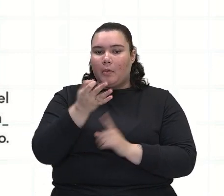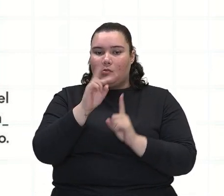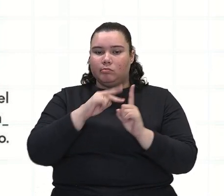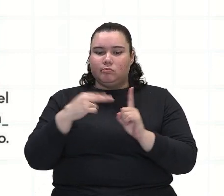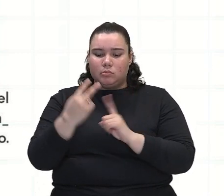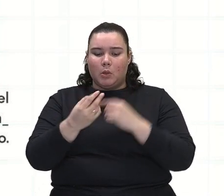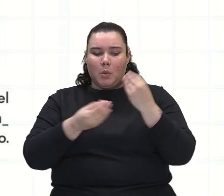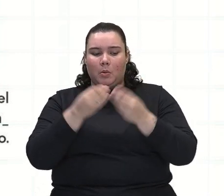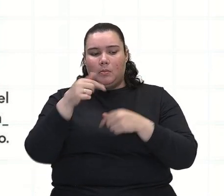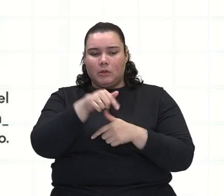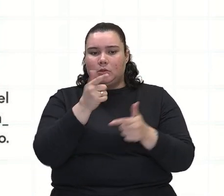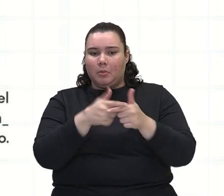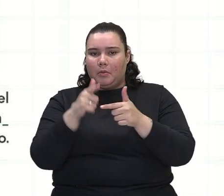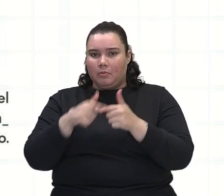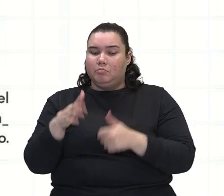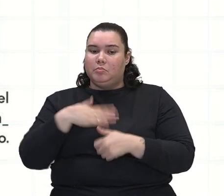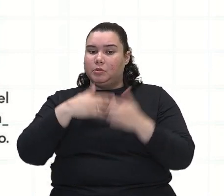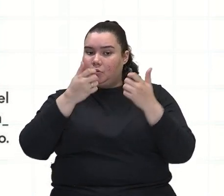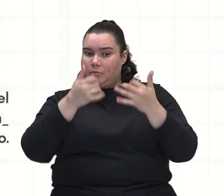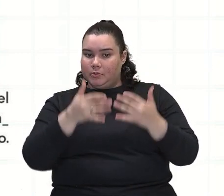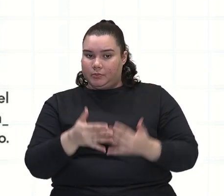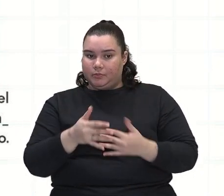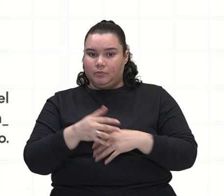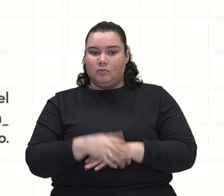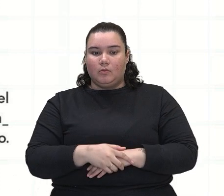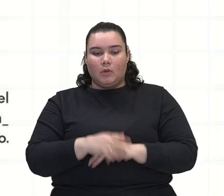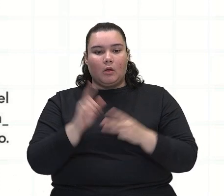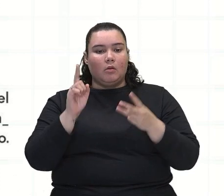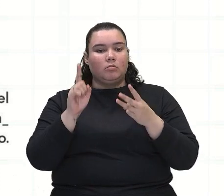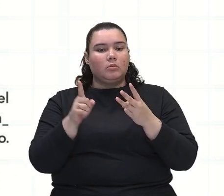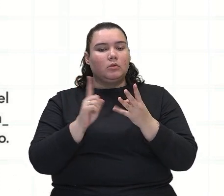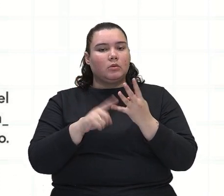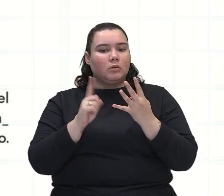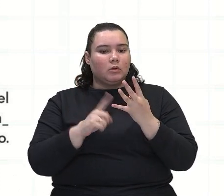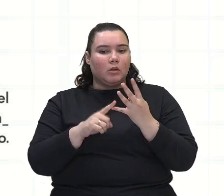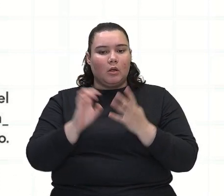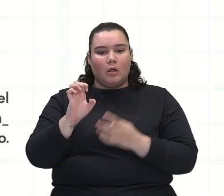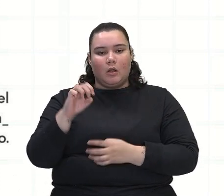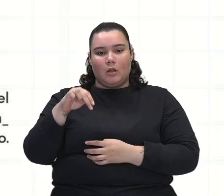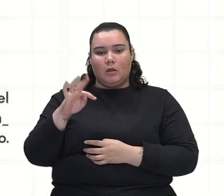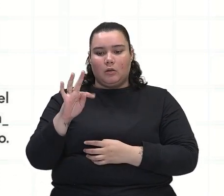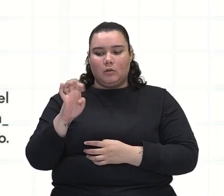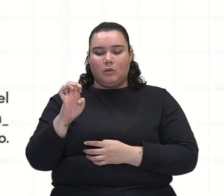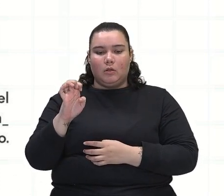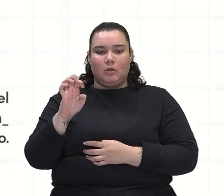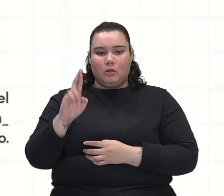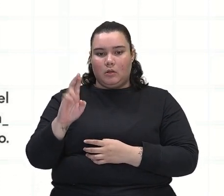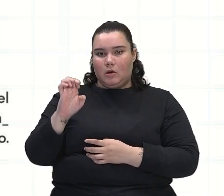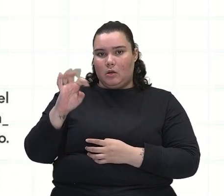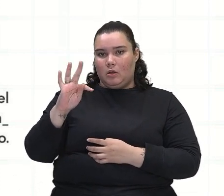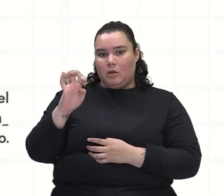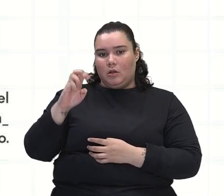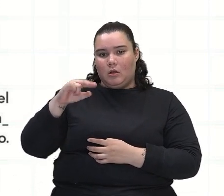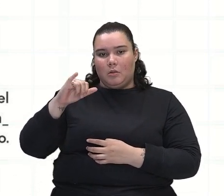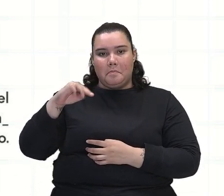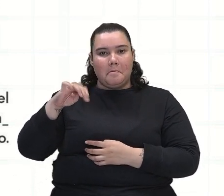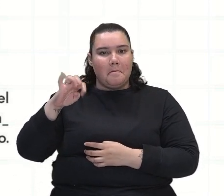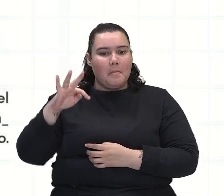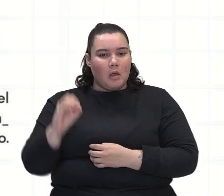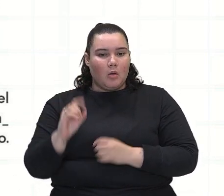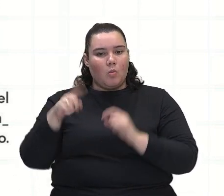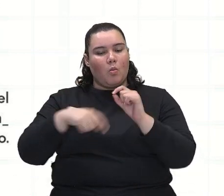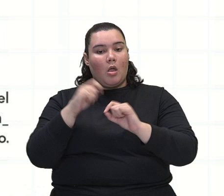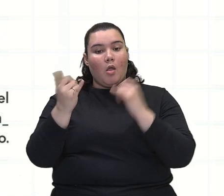vista sobre determinado fato. E temos também o texto jornalístico, né, com essa natureza de entretenimento, que são